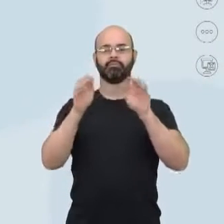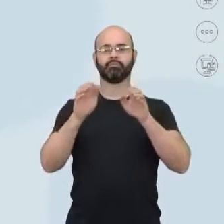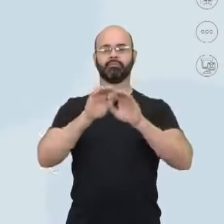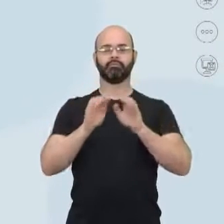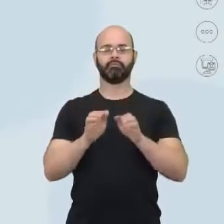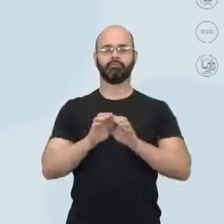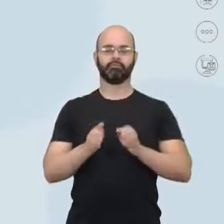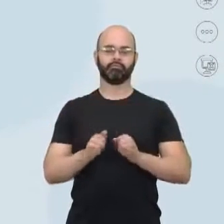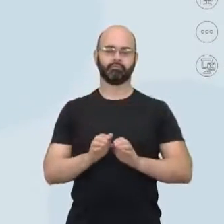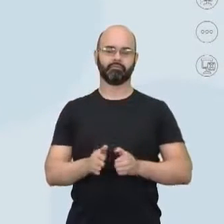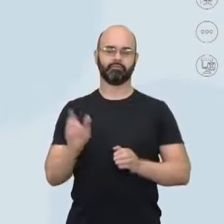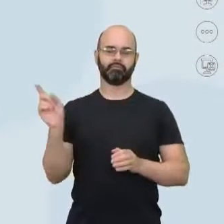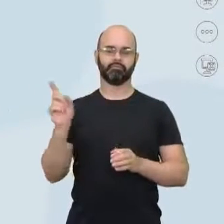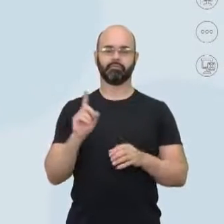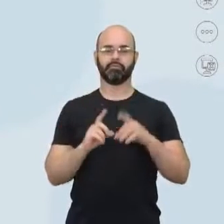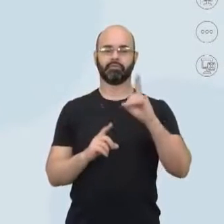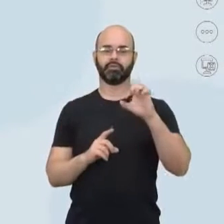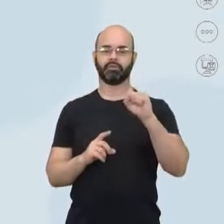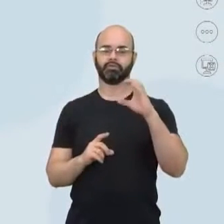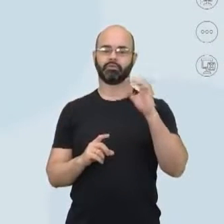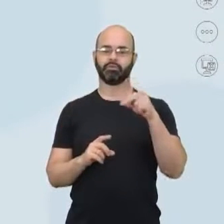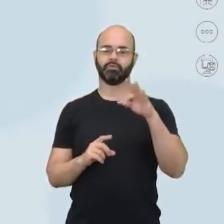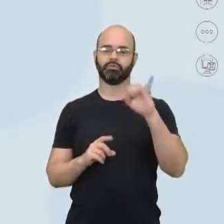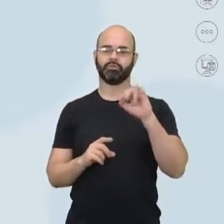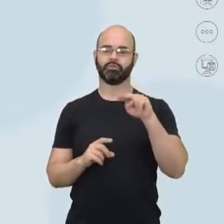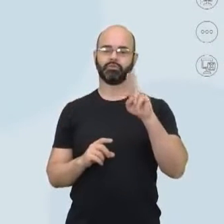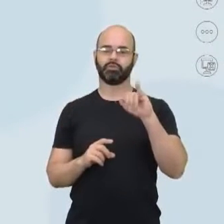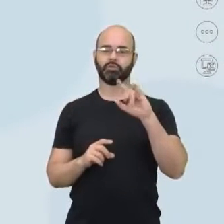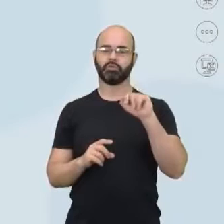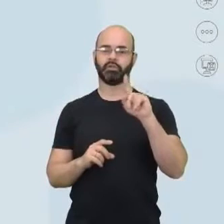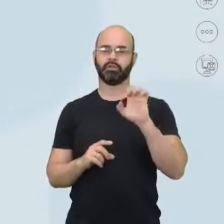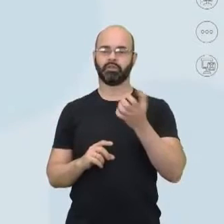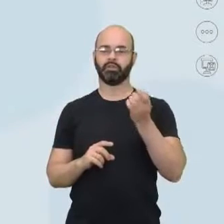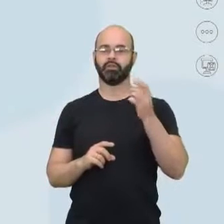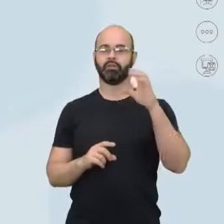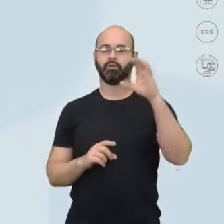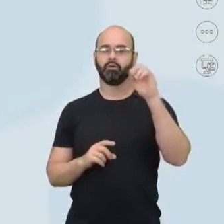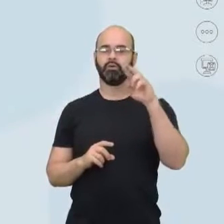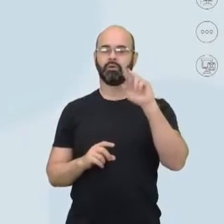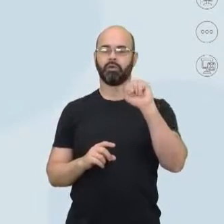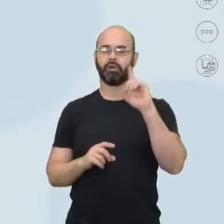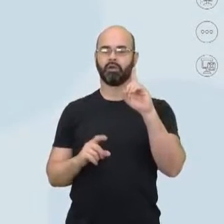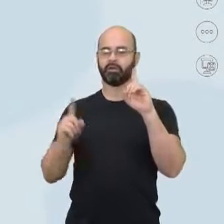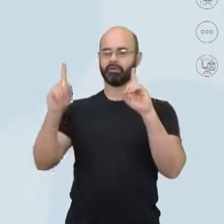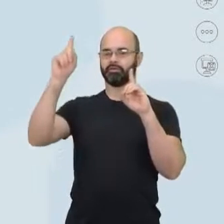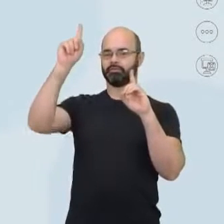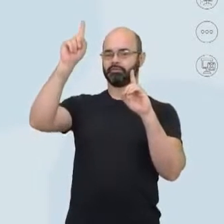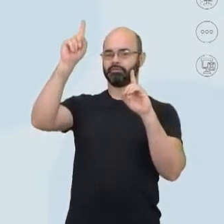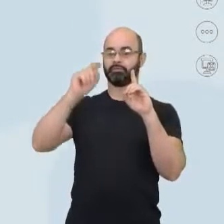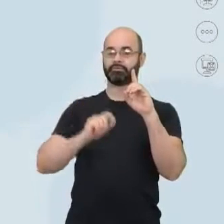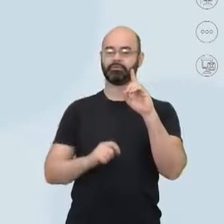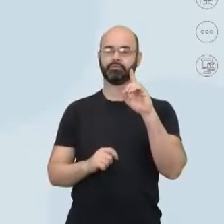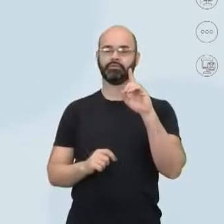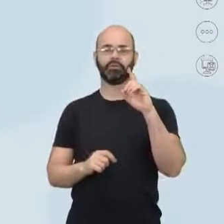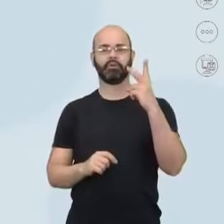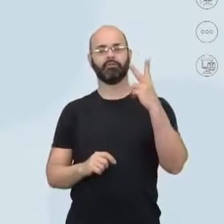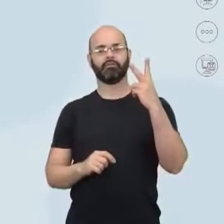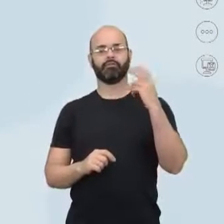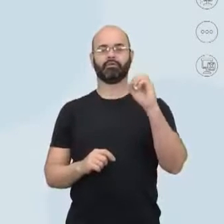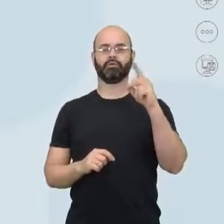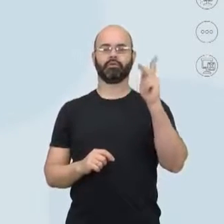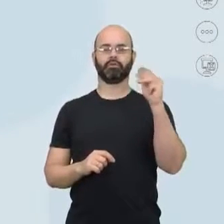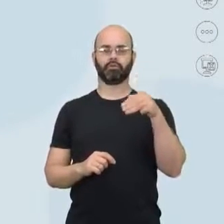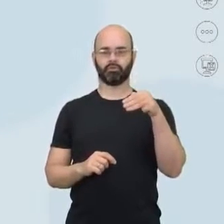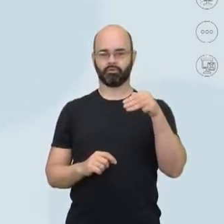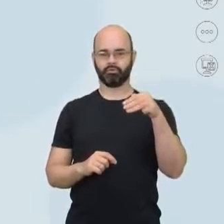são nada mais do que descontinuidade. Então, tem lá, ó, descontinuidade de Conrad, né, que é mais ou menos em média aí 20 km de